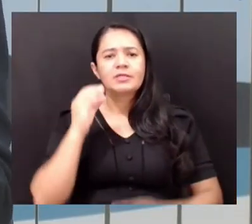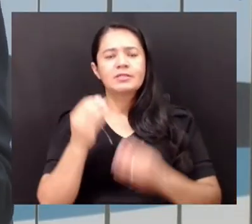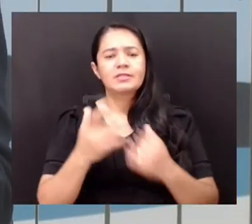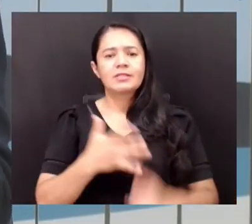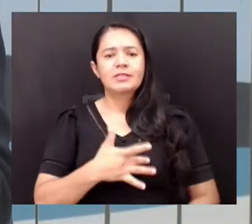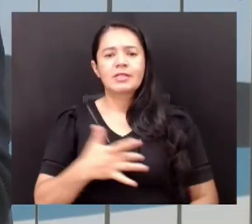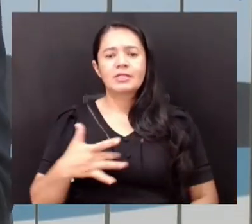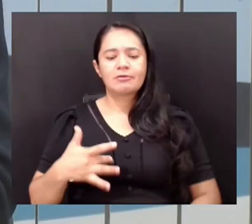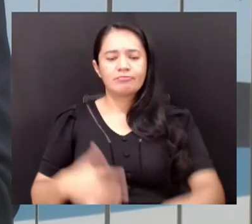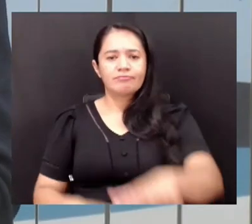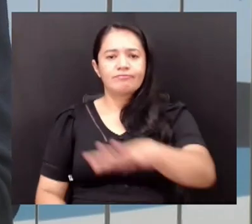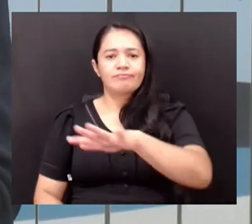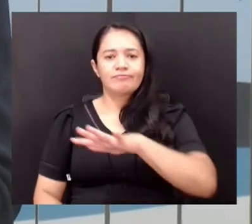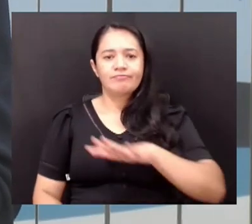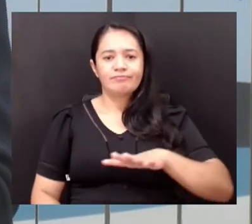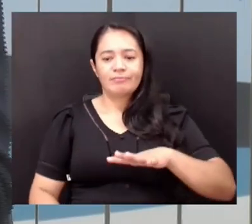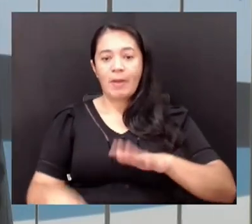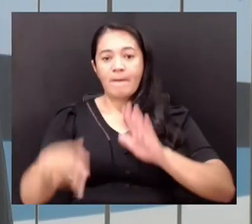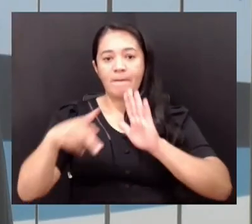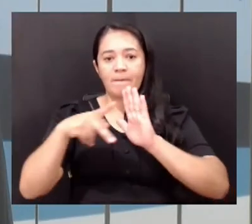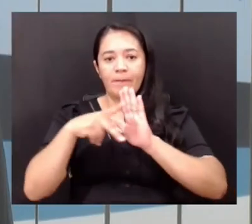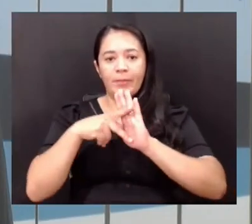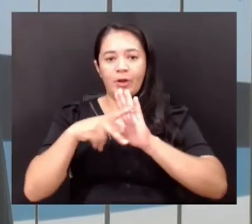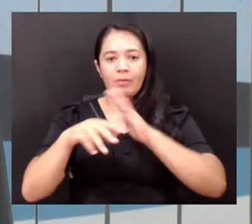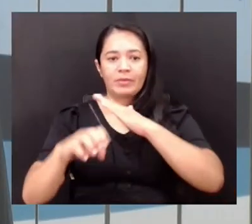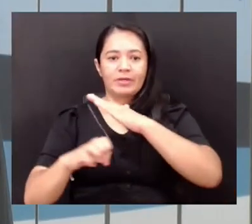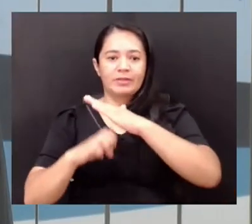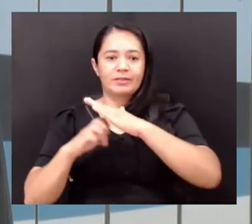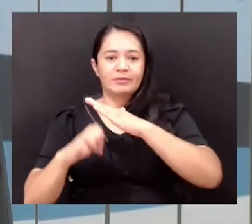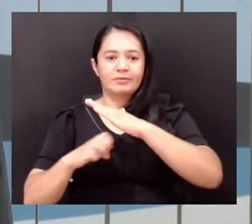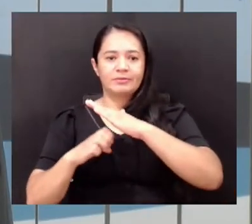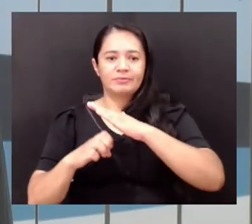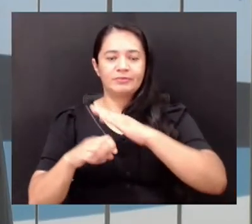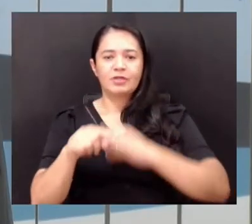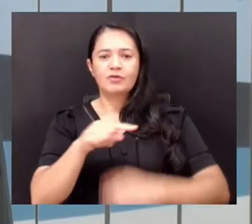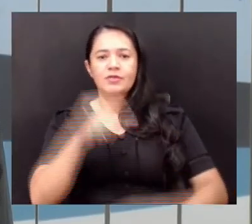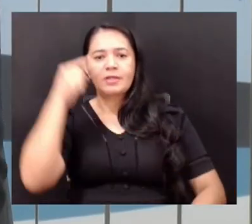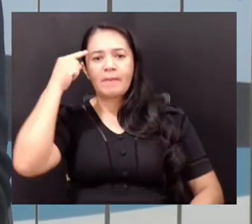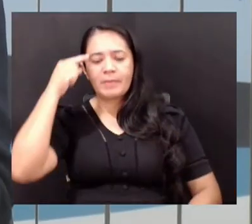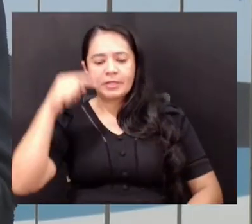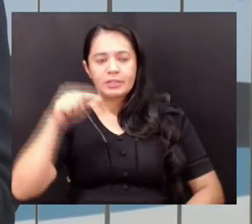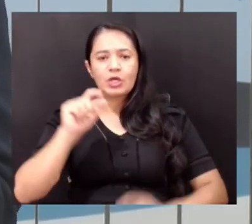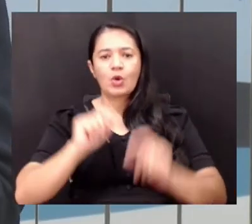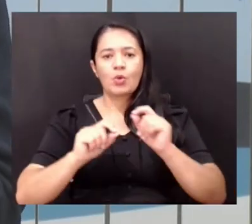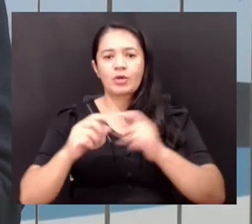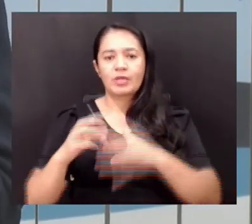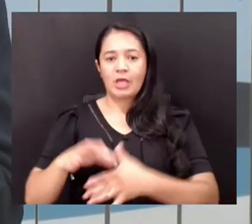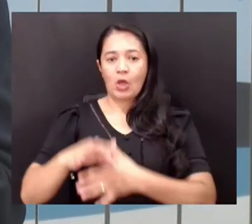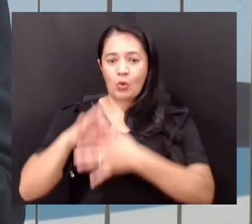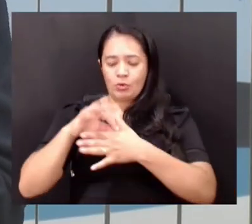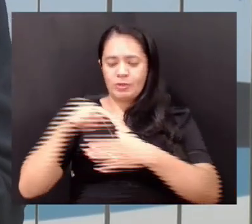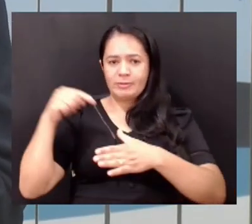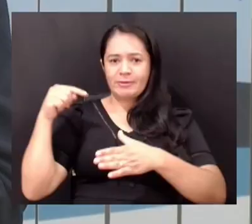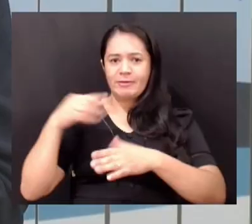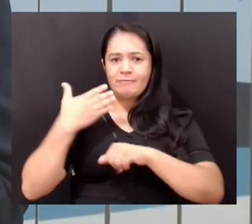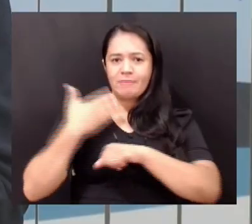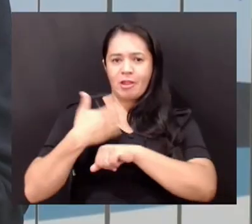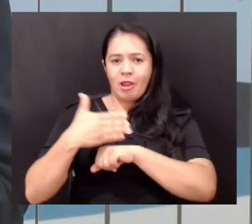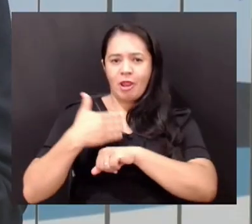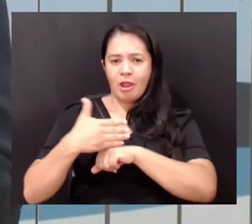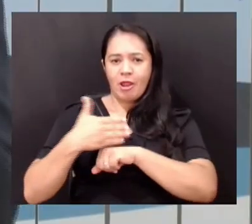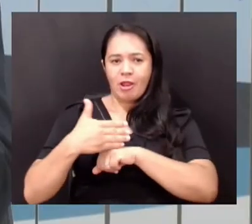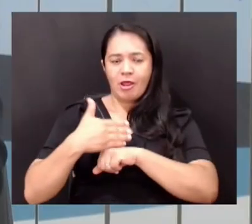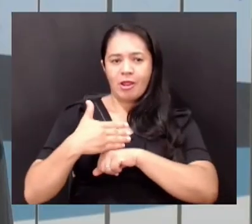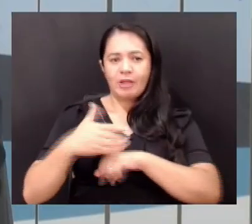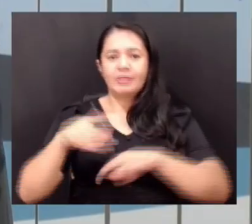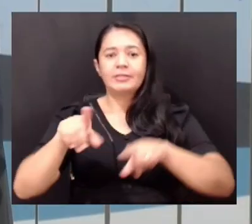daquela empresa, né? Então você pensa desde o treinamento da liderança, você pensa em literácia em saúde